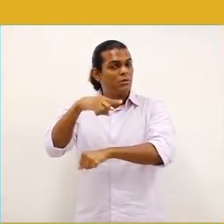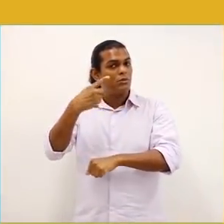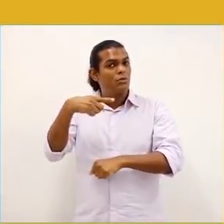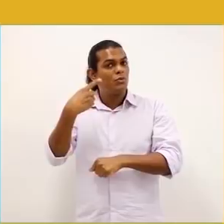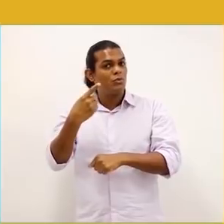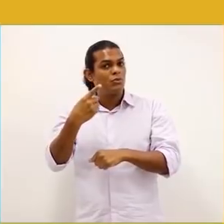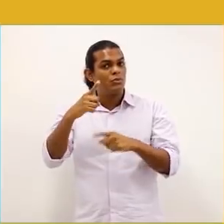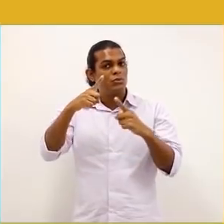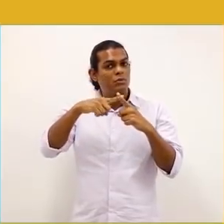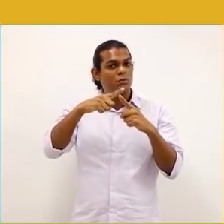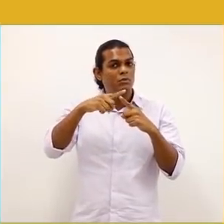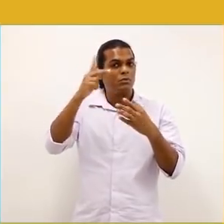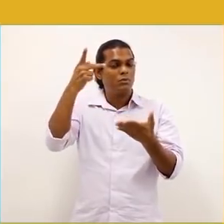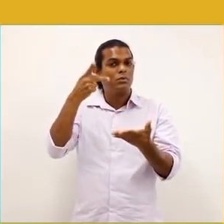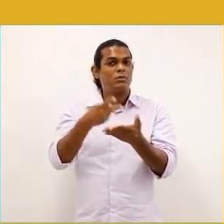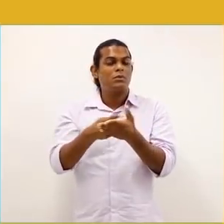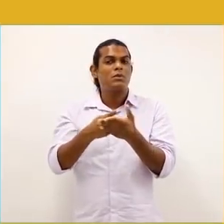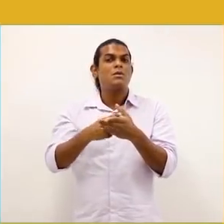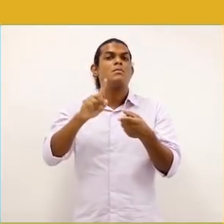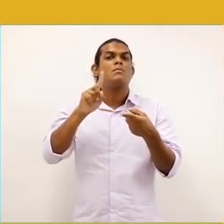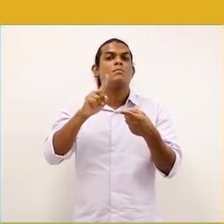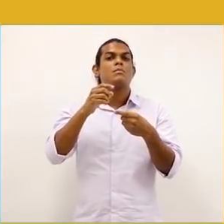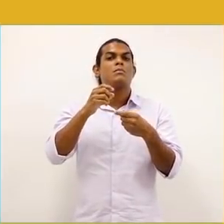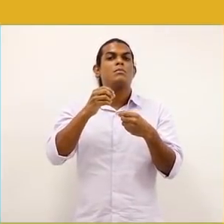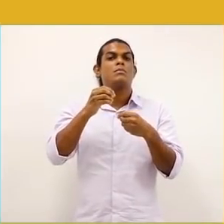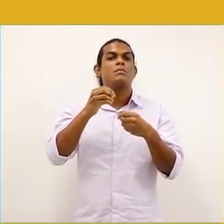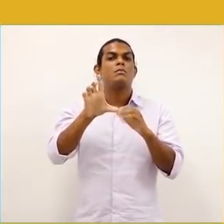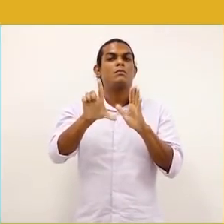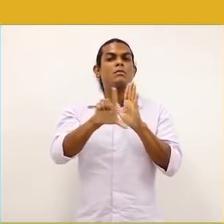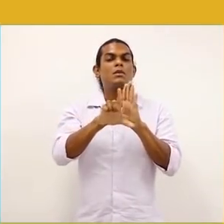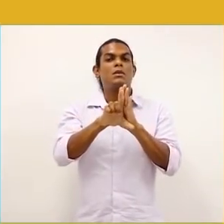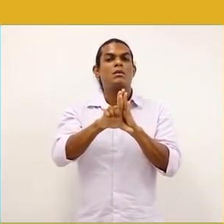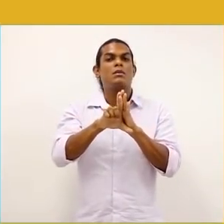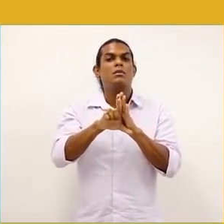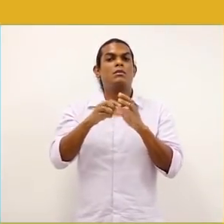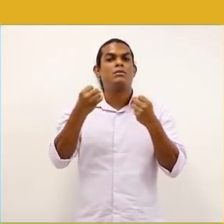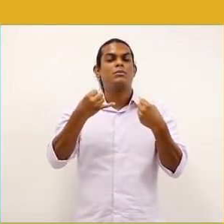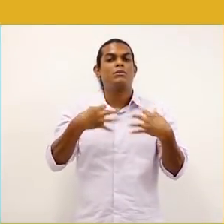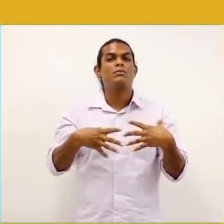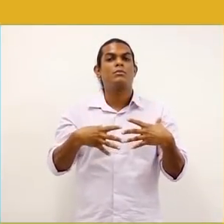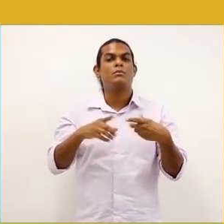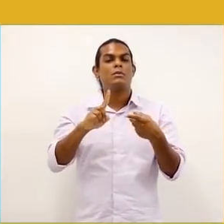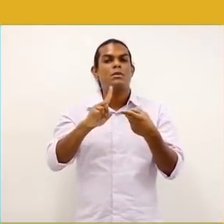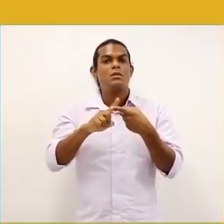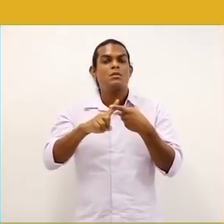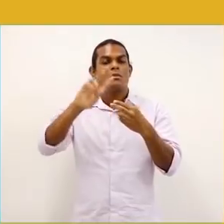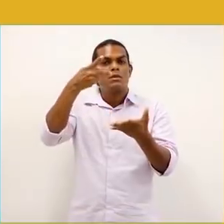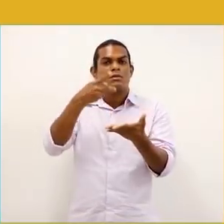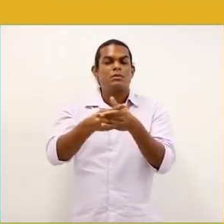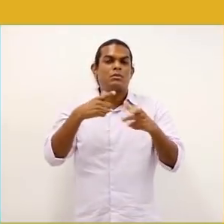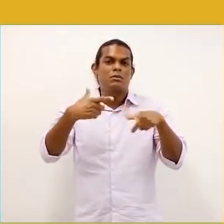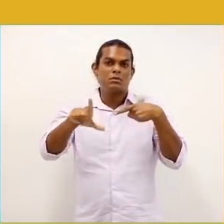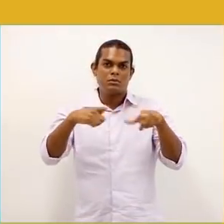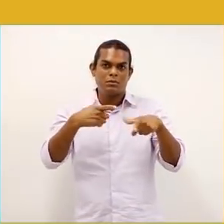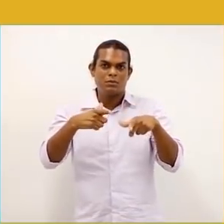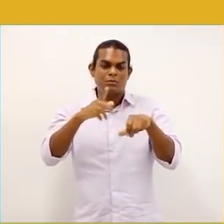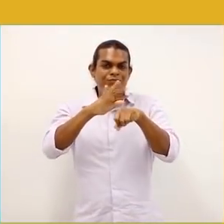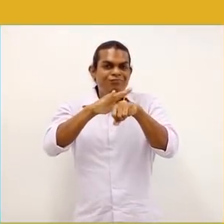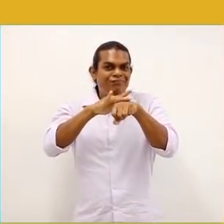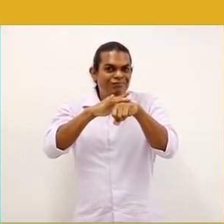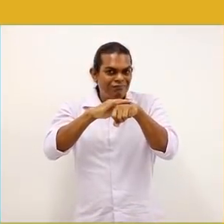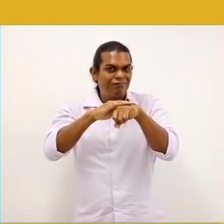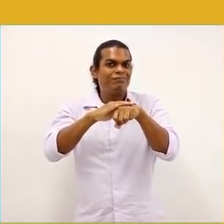lei diz: olha, também é acidente do trabalho as doenças profissionais. E doença profissional é aquela